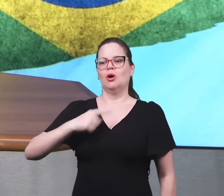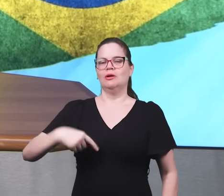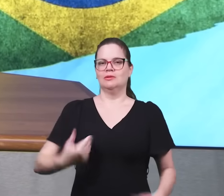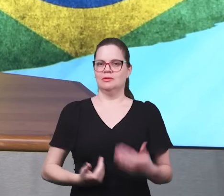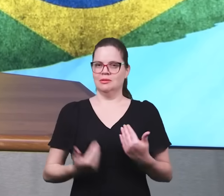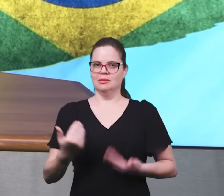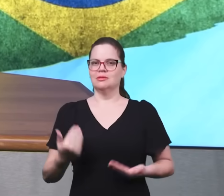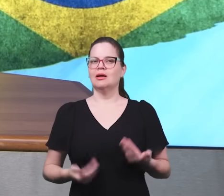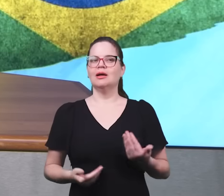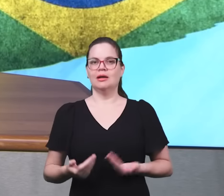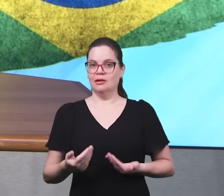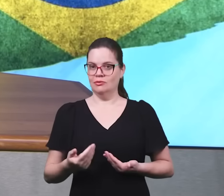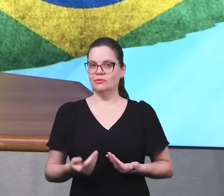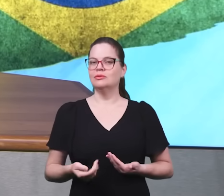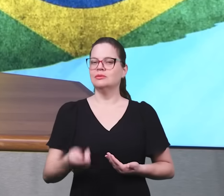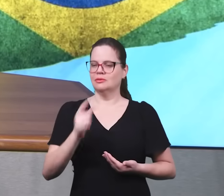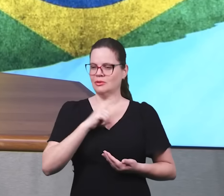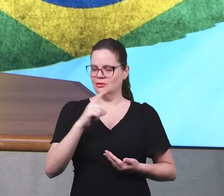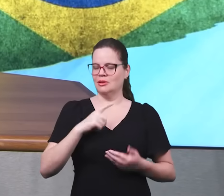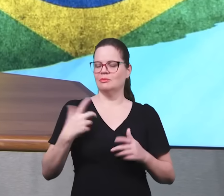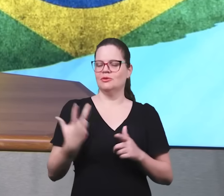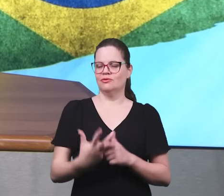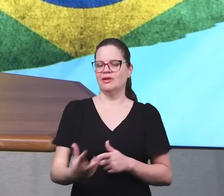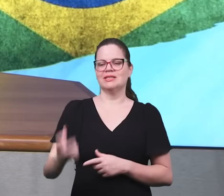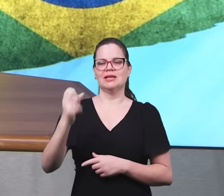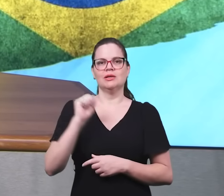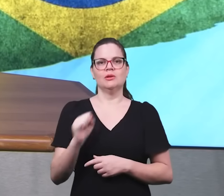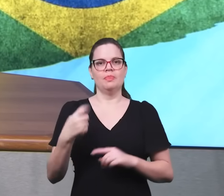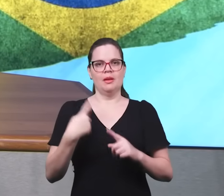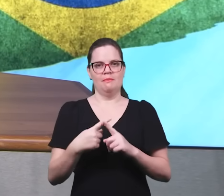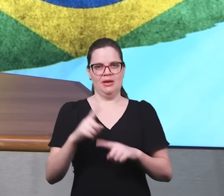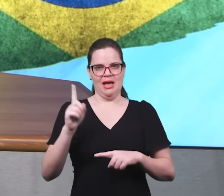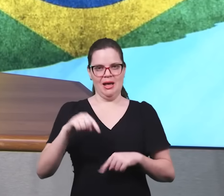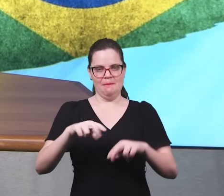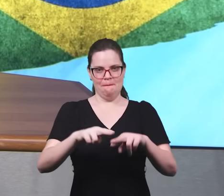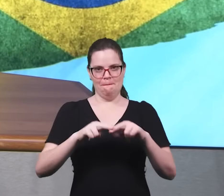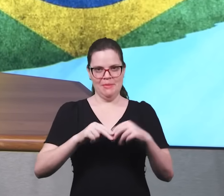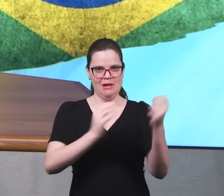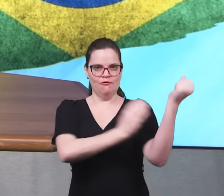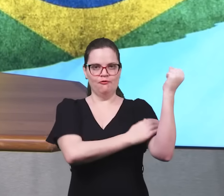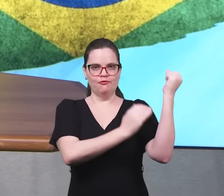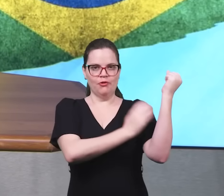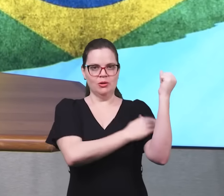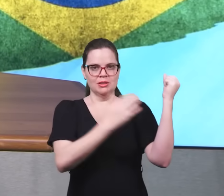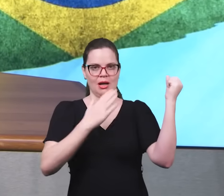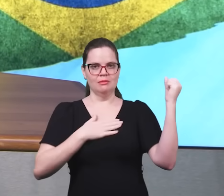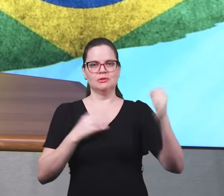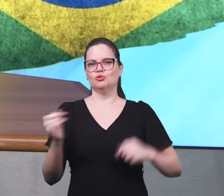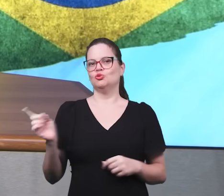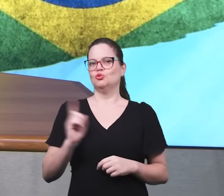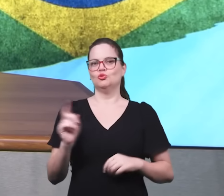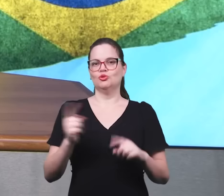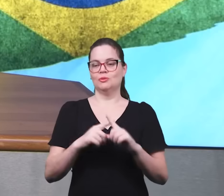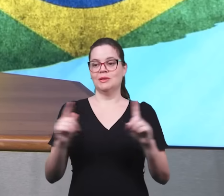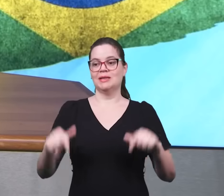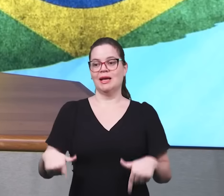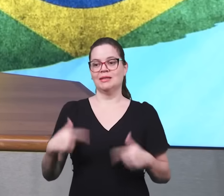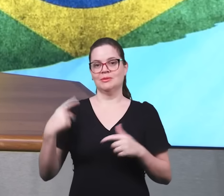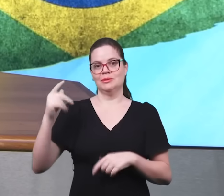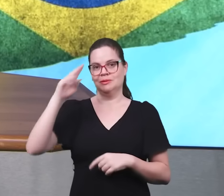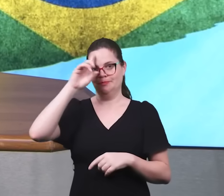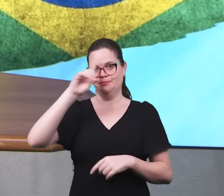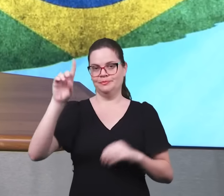Deus, a luta, ela não se vence na valentia do homem, mas pela operação de Deus. Nós vemos